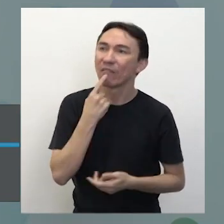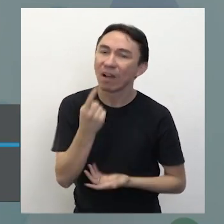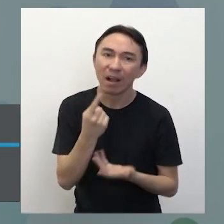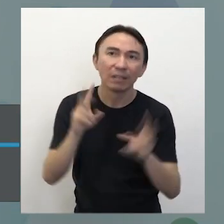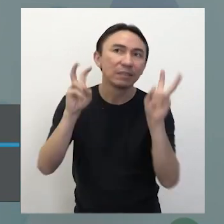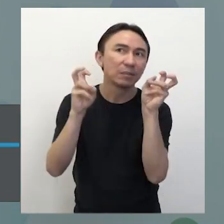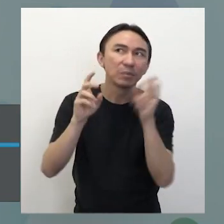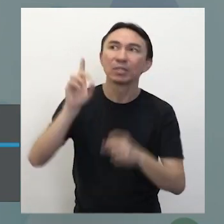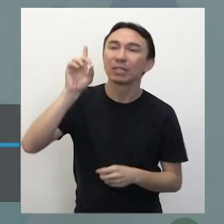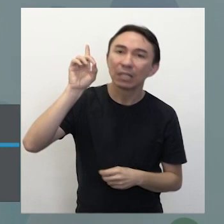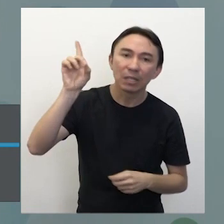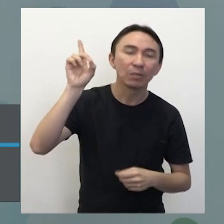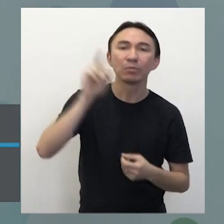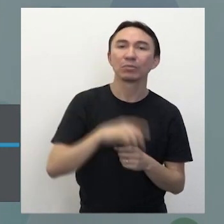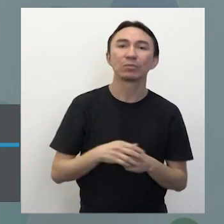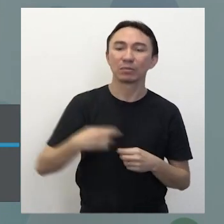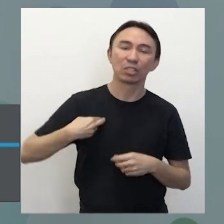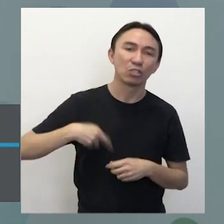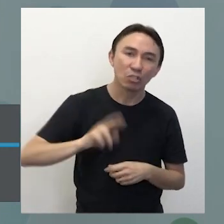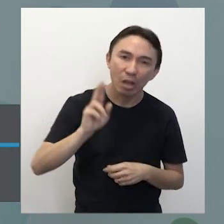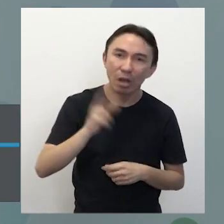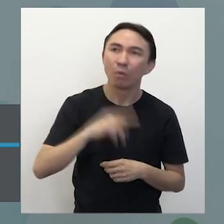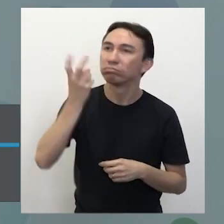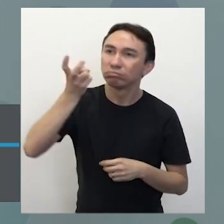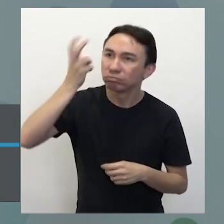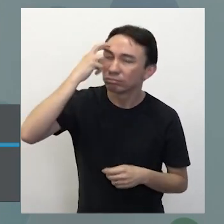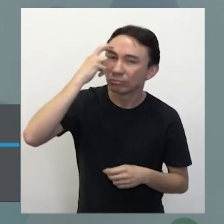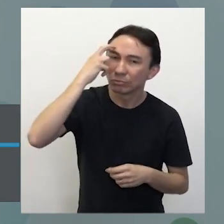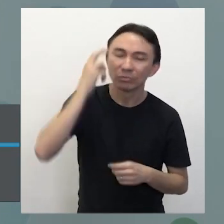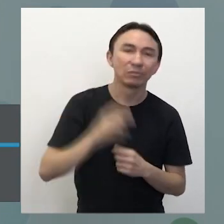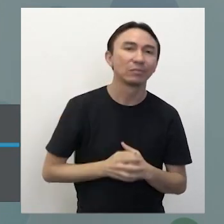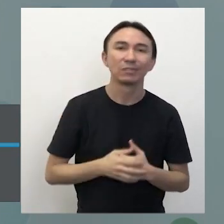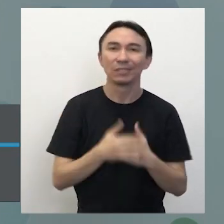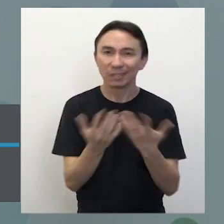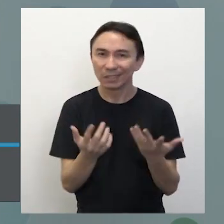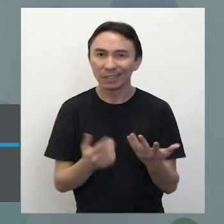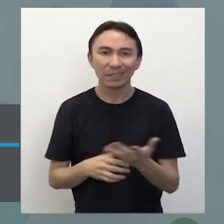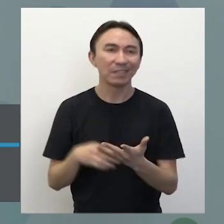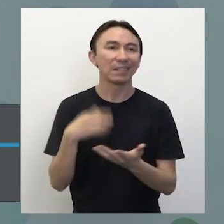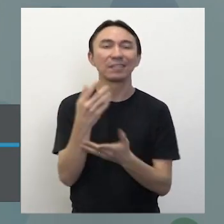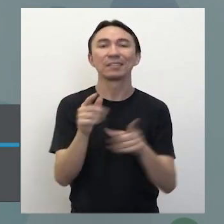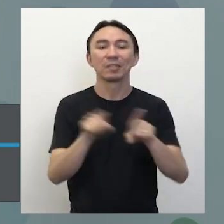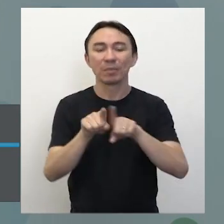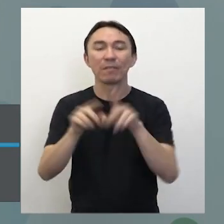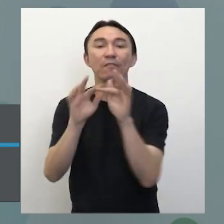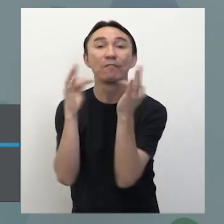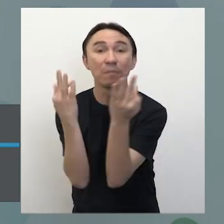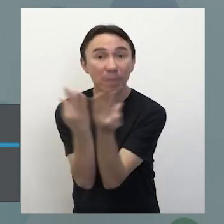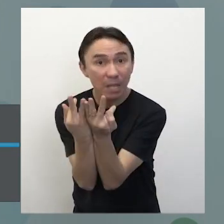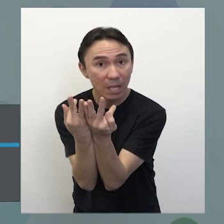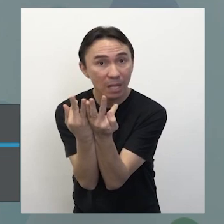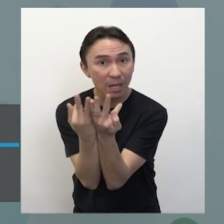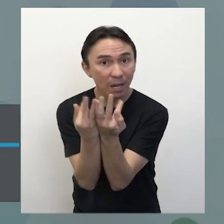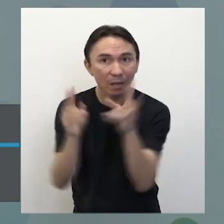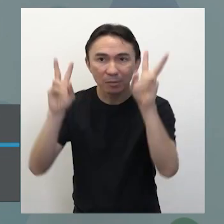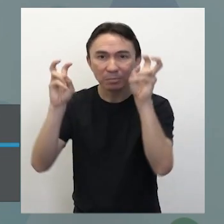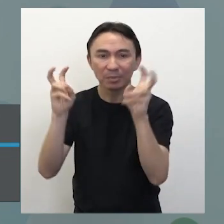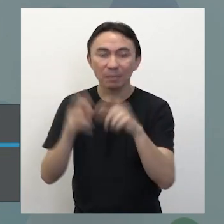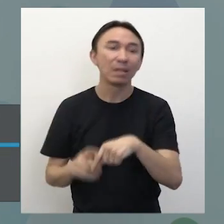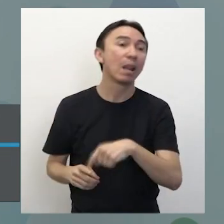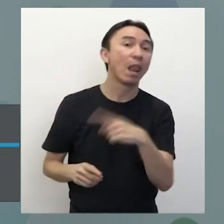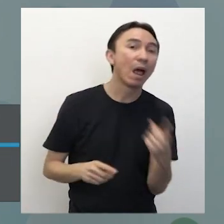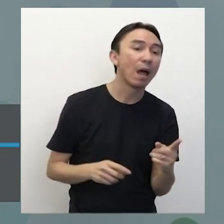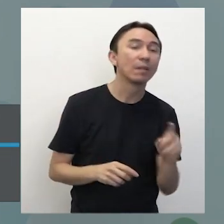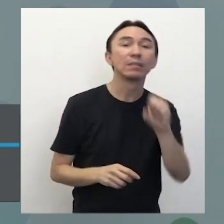gente for mais a fundo, falando dos relacionamentos interpessoais, familiares deles. E no Islã,